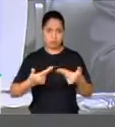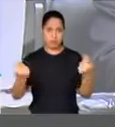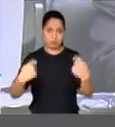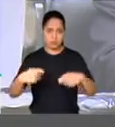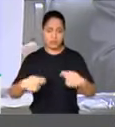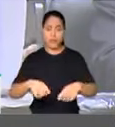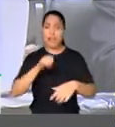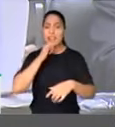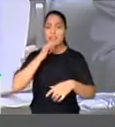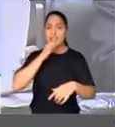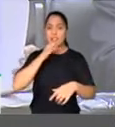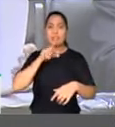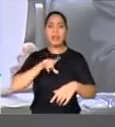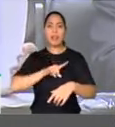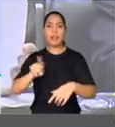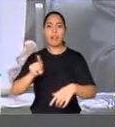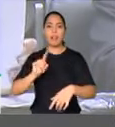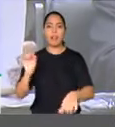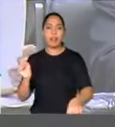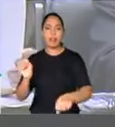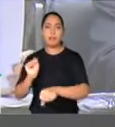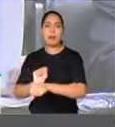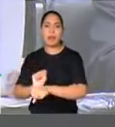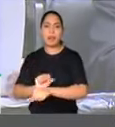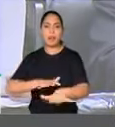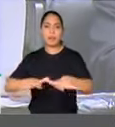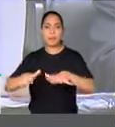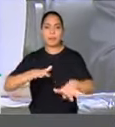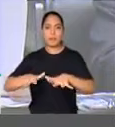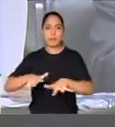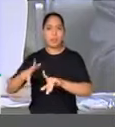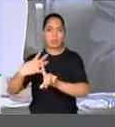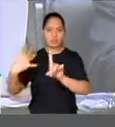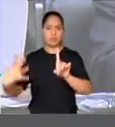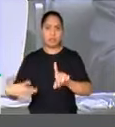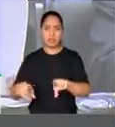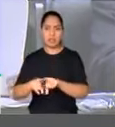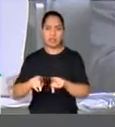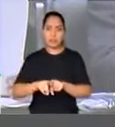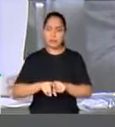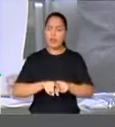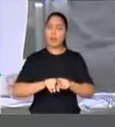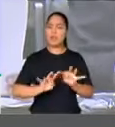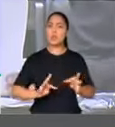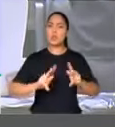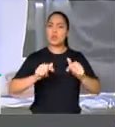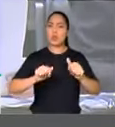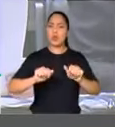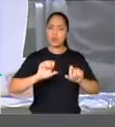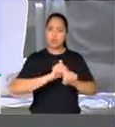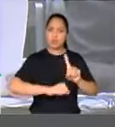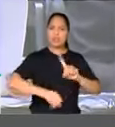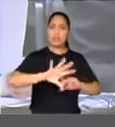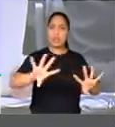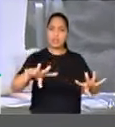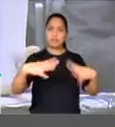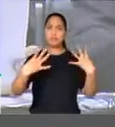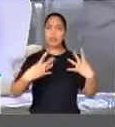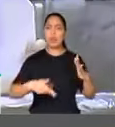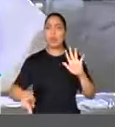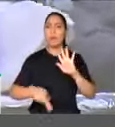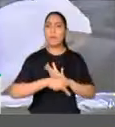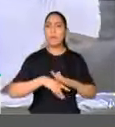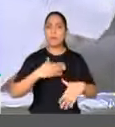as paradas ou mesmo esta sessão solene desempenham o papel de chamar a atenção da sociedade para as demandas de uma de